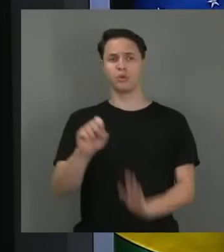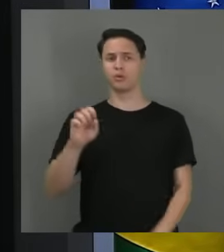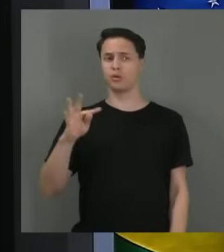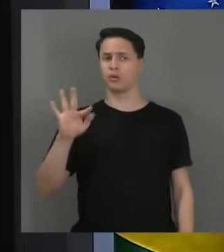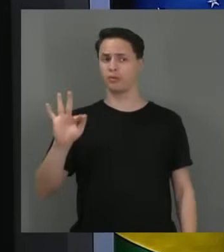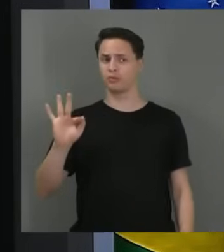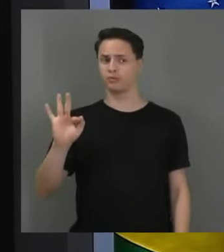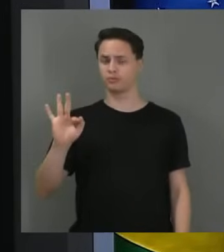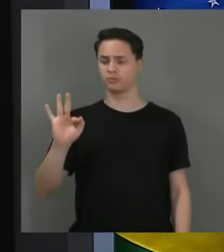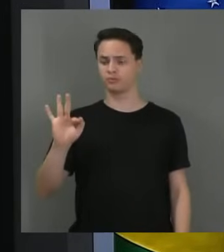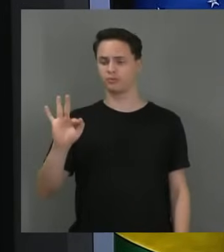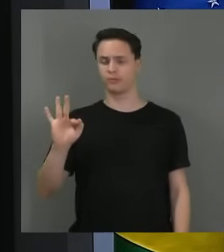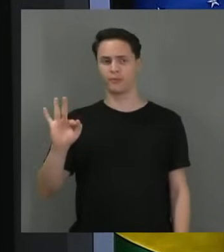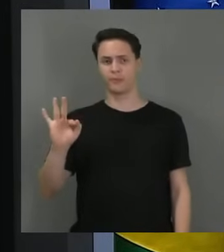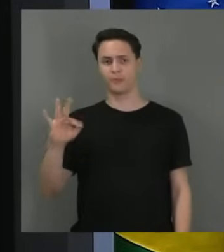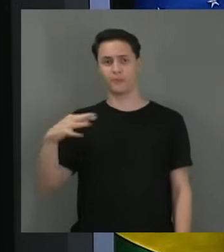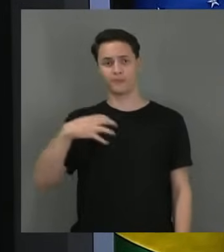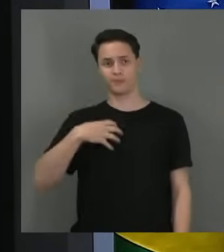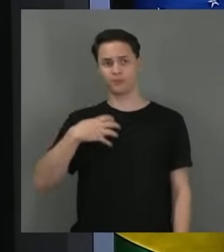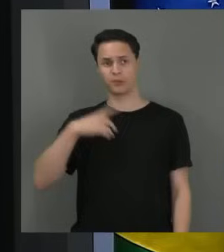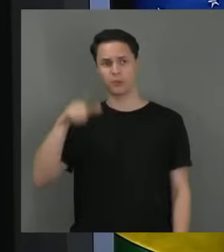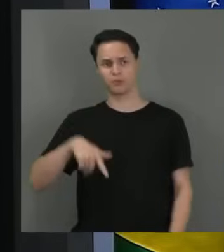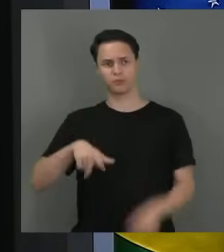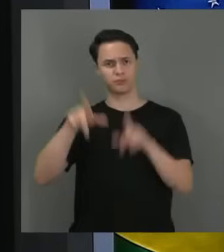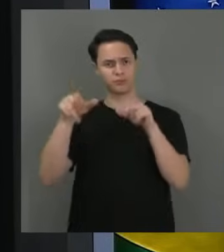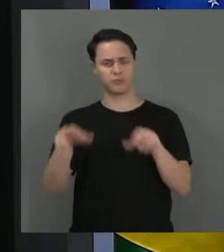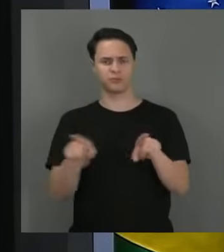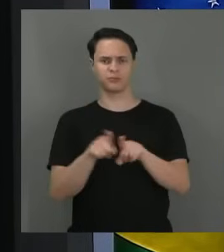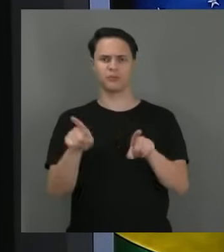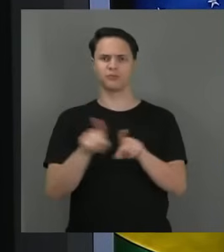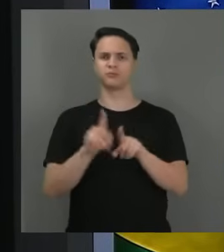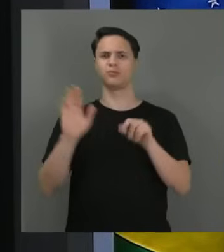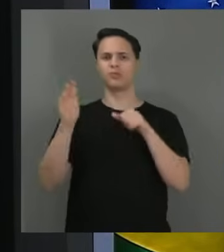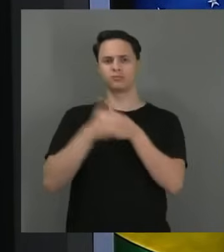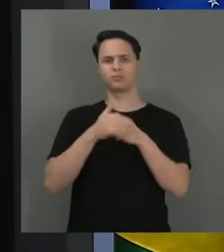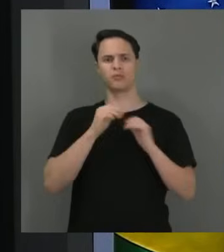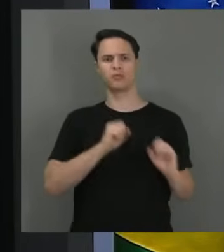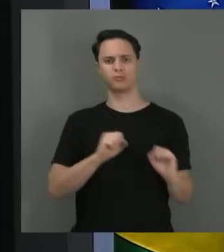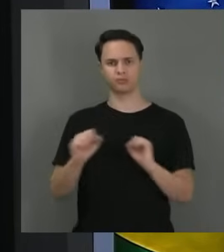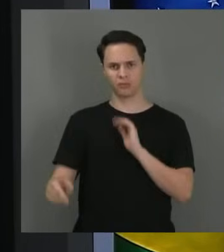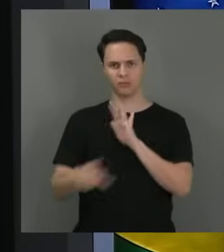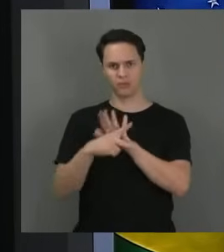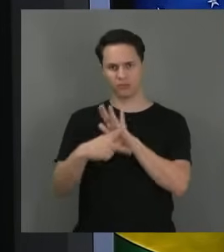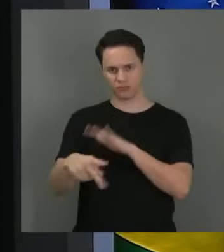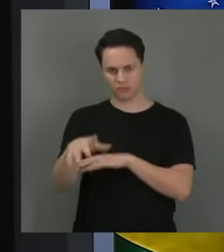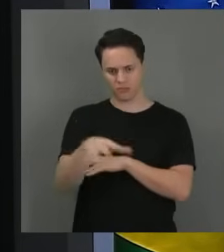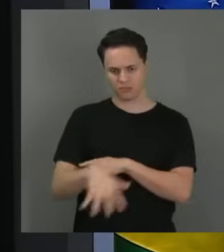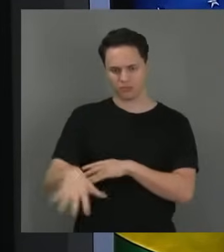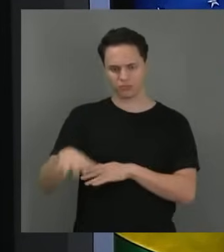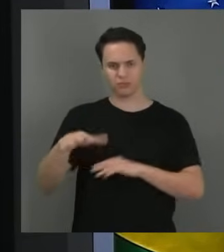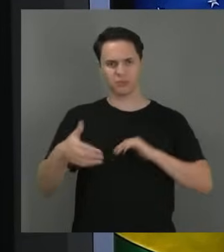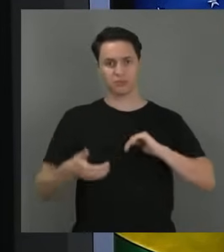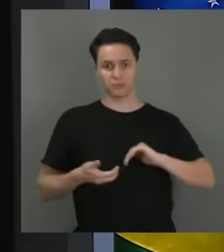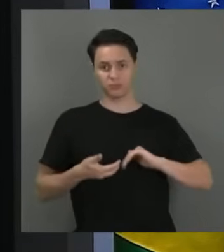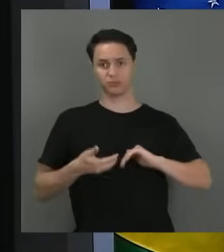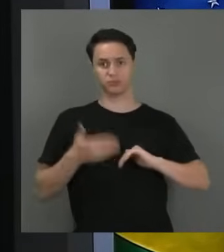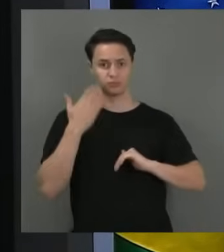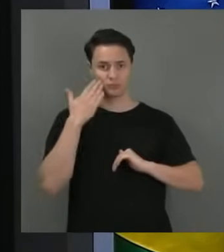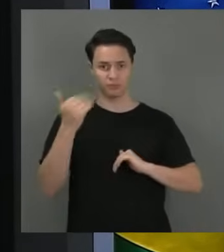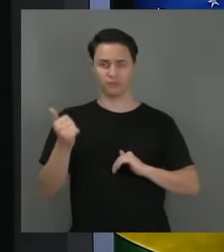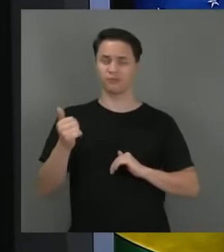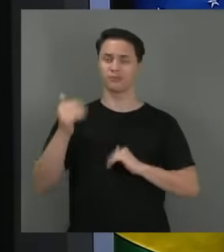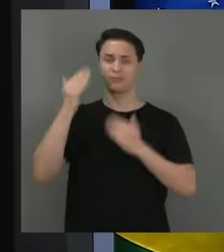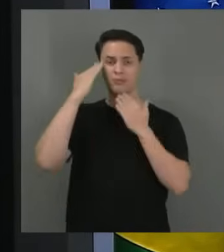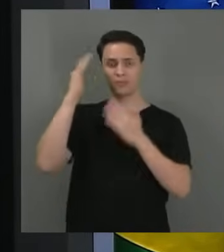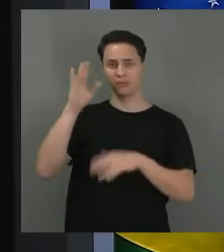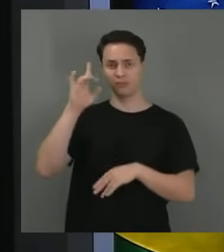STF, de forma também usurpando o poder do Congresso Nacional, graças a